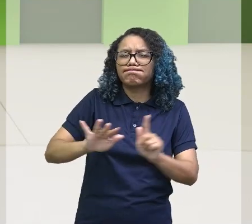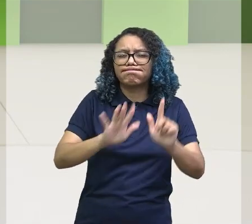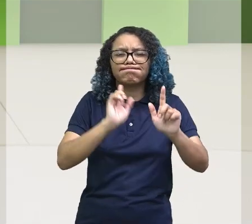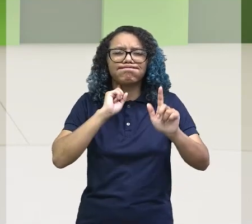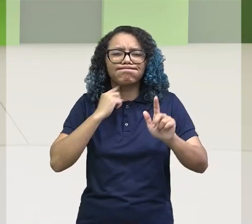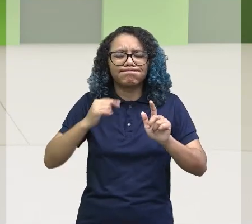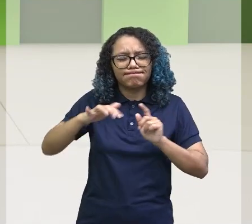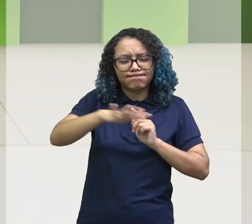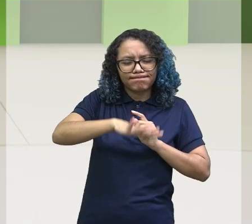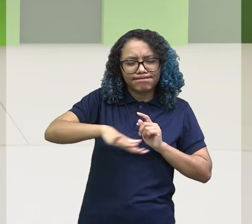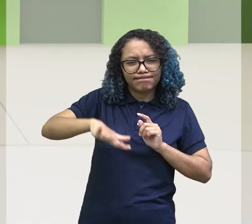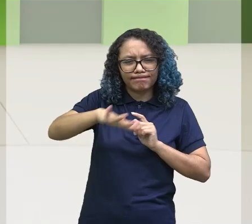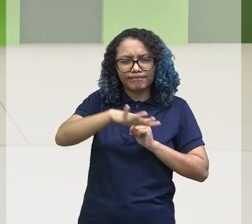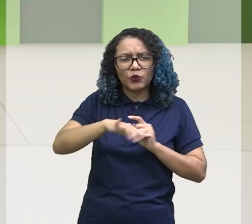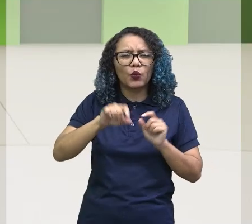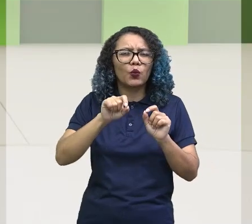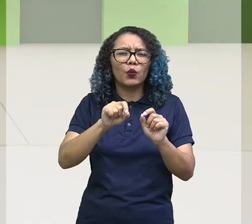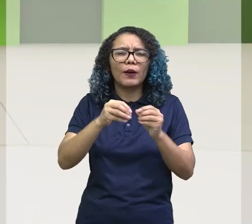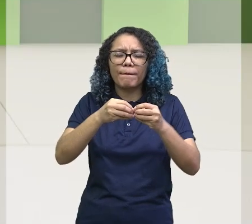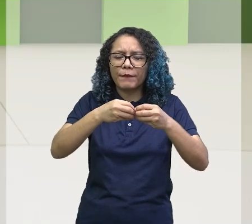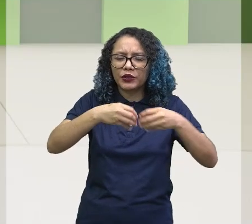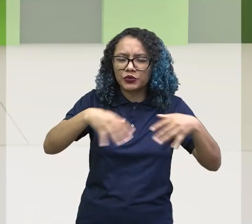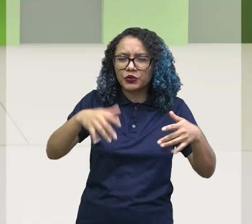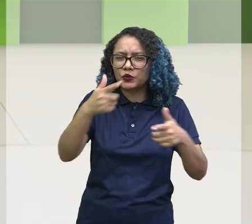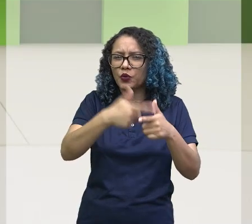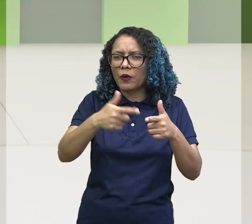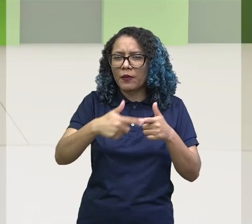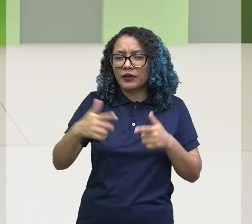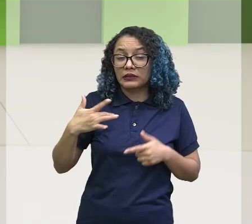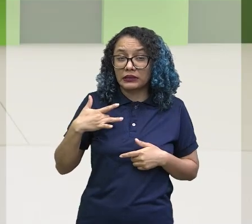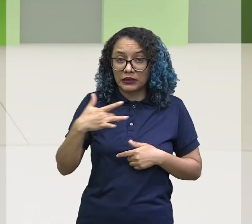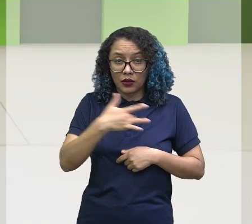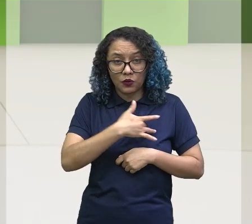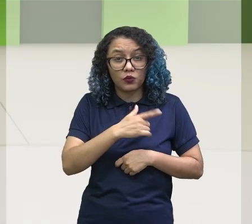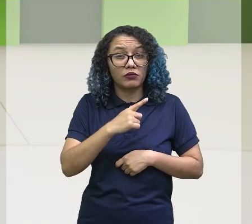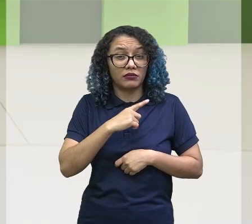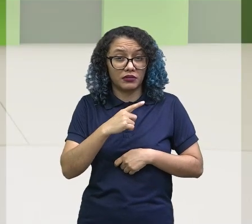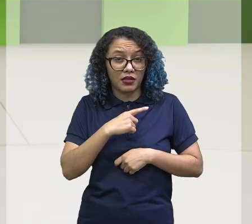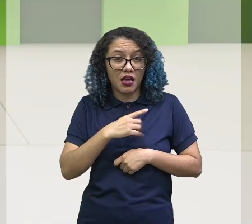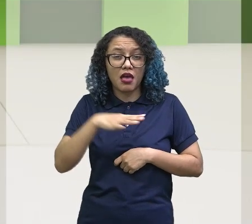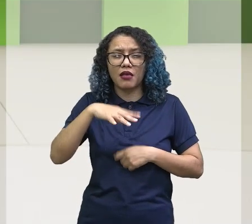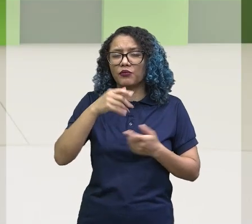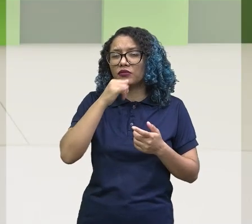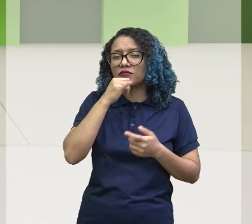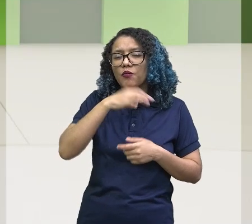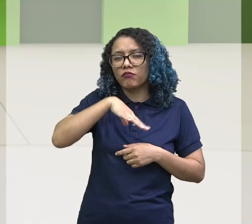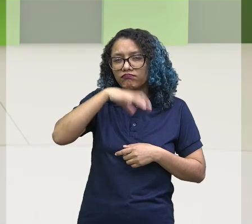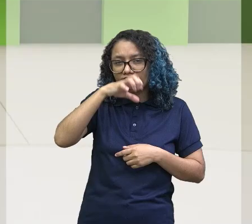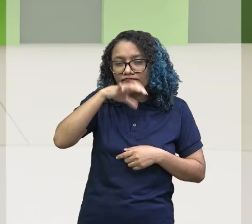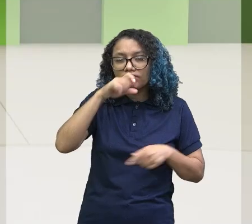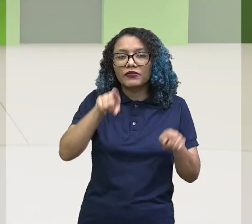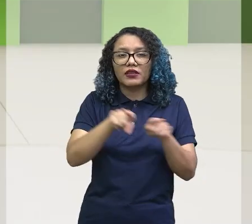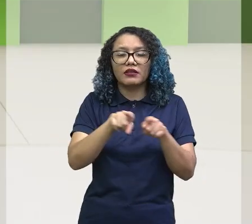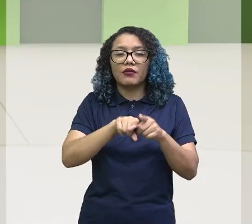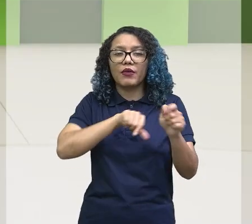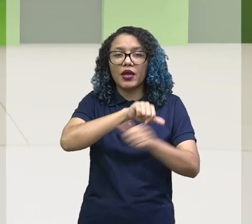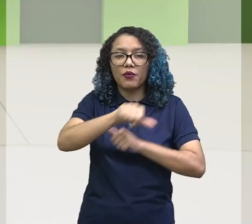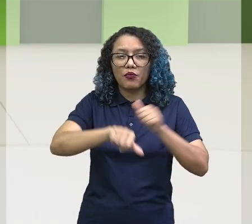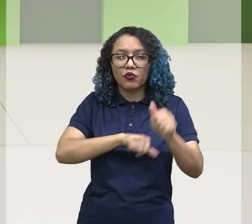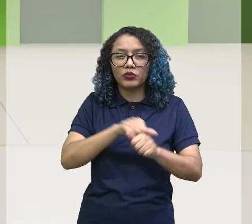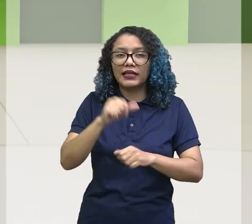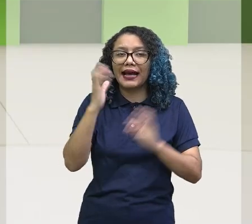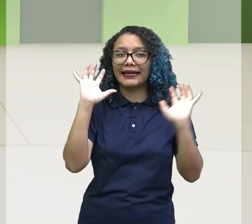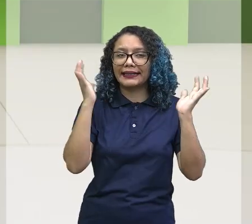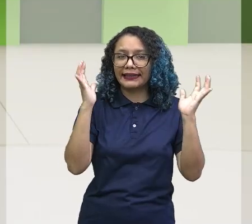no ar atmosférico, que vai trazer problemas de saúde, né, problemas respiratórios, altera também as condições do meio